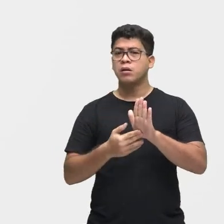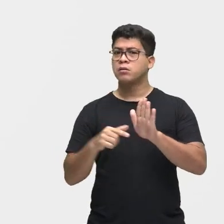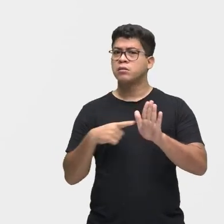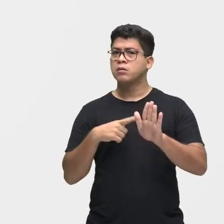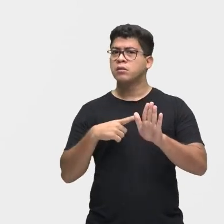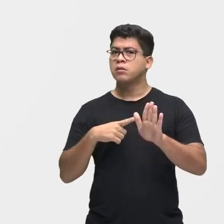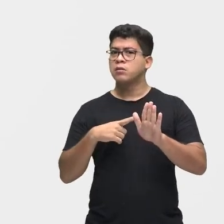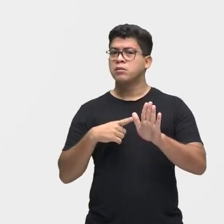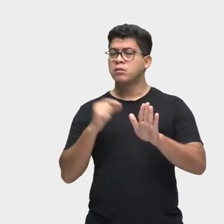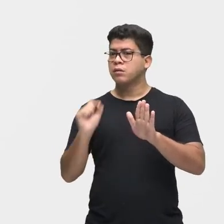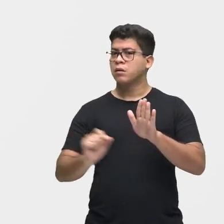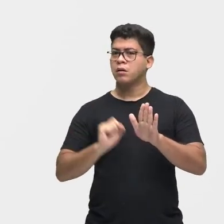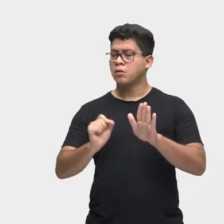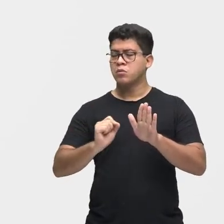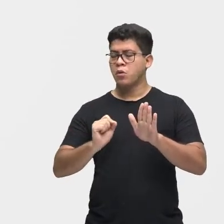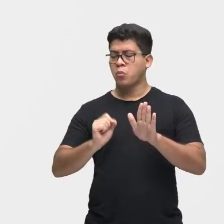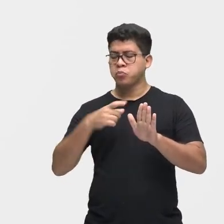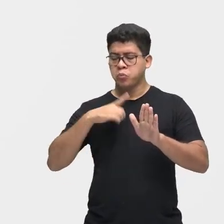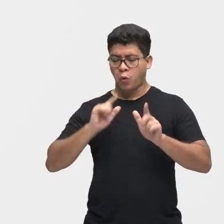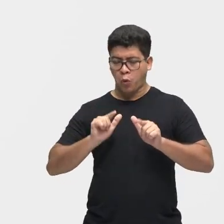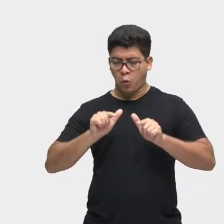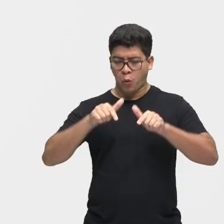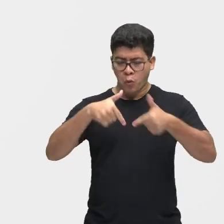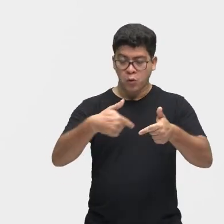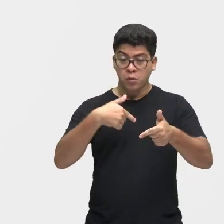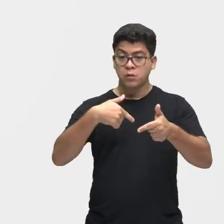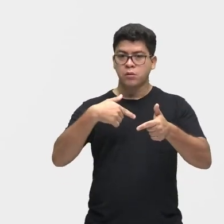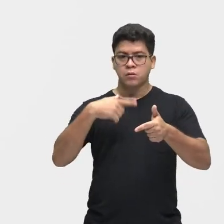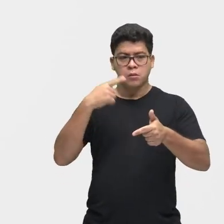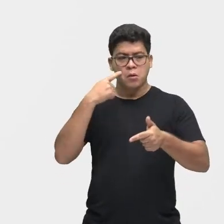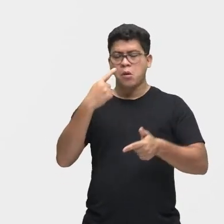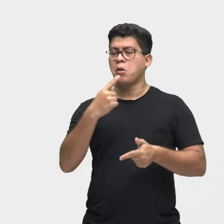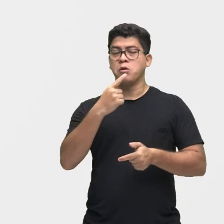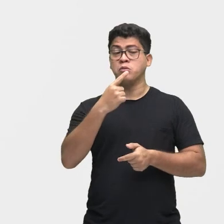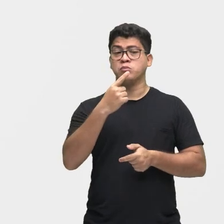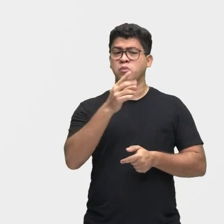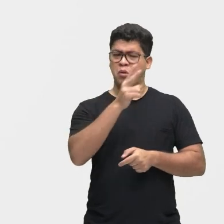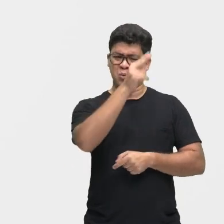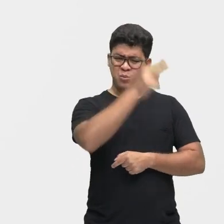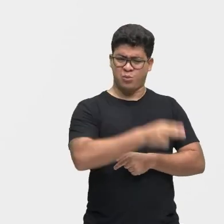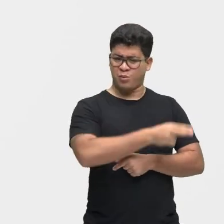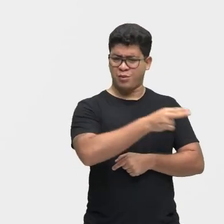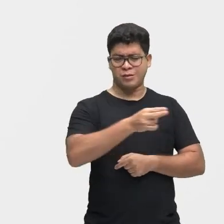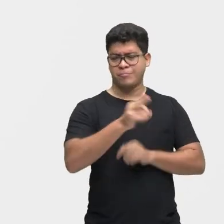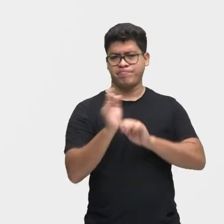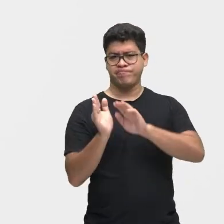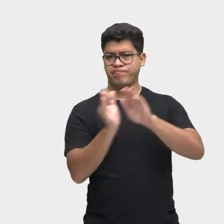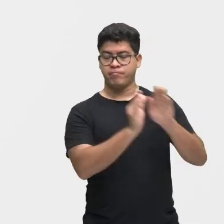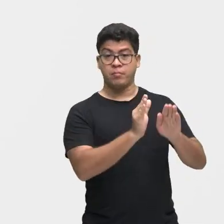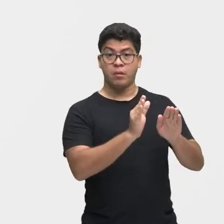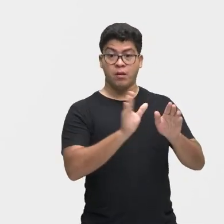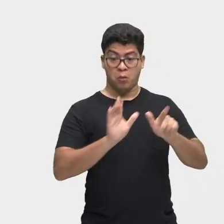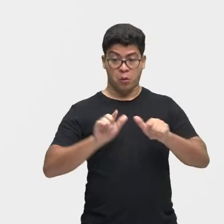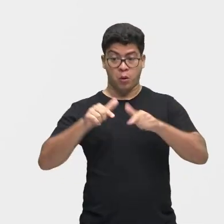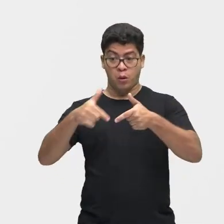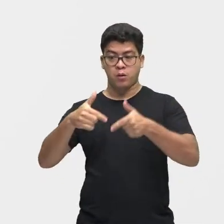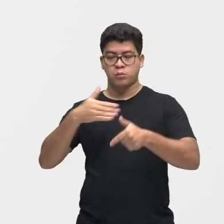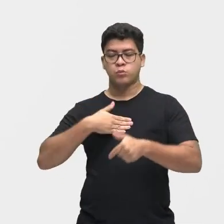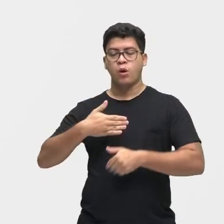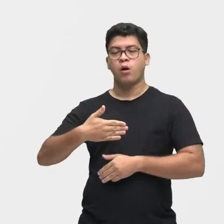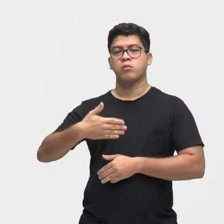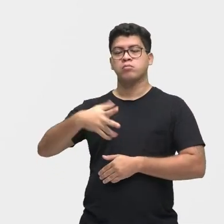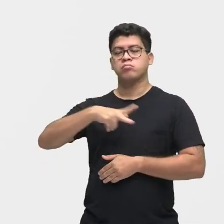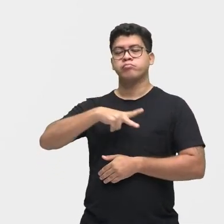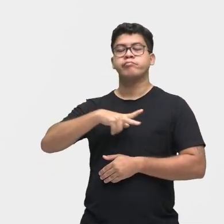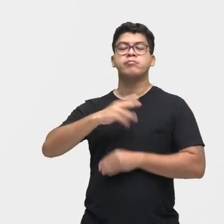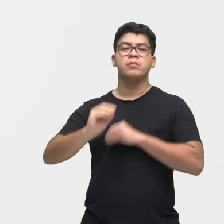não a princípios morais ou princípios religiosos, para então manter a ordem, justificando-se assim o uso